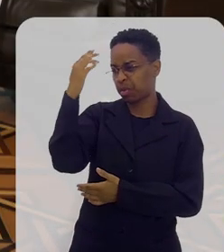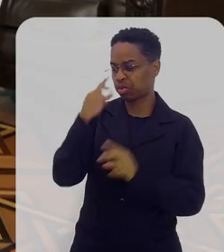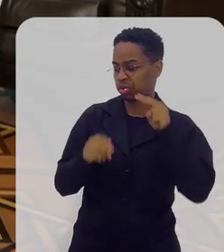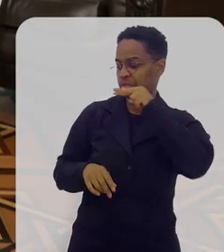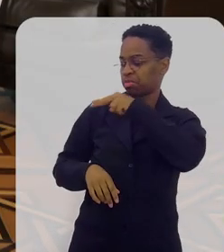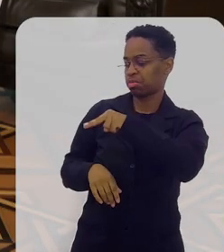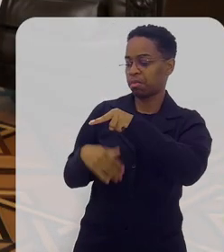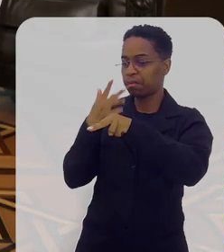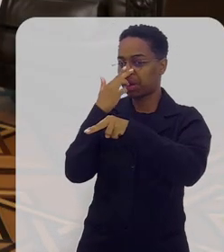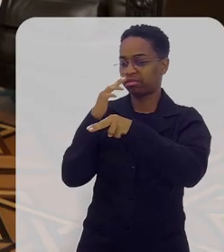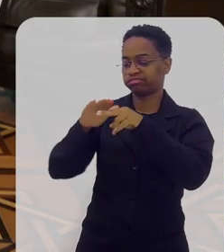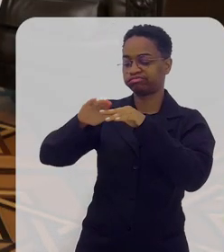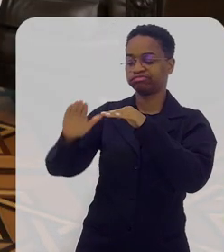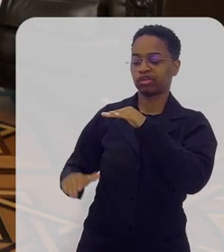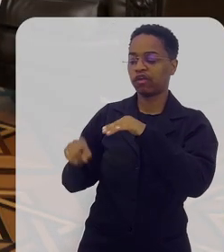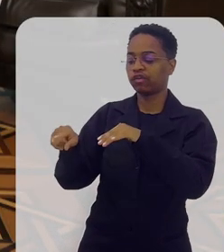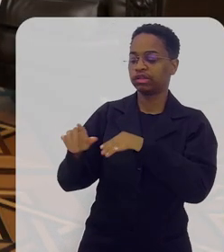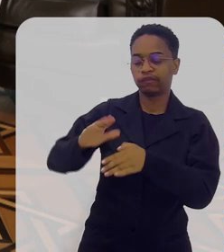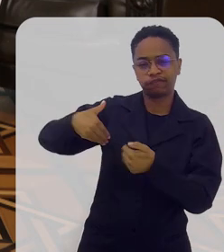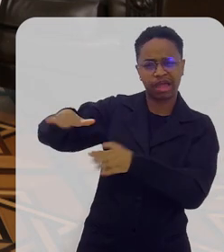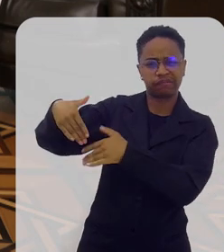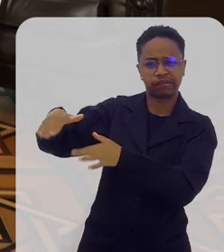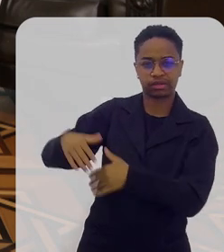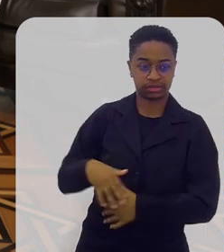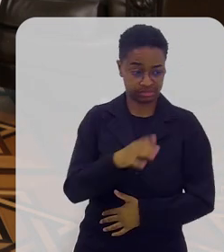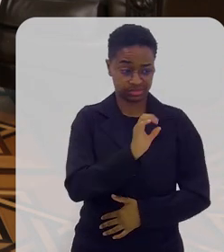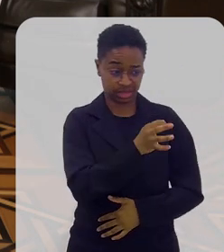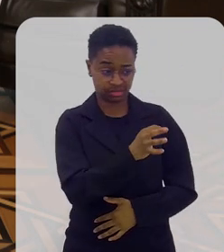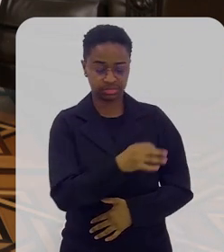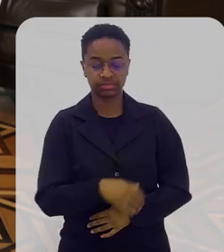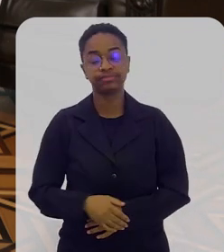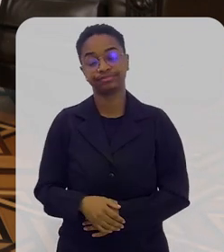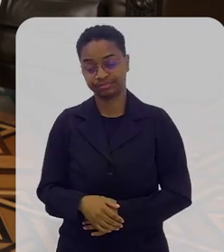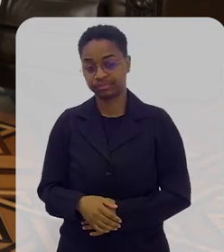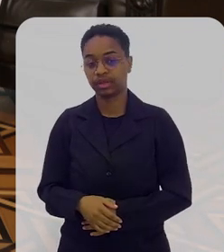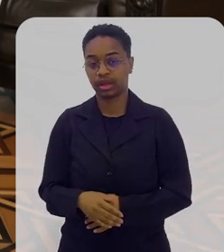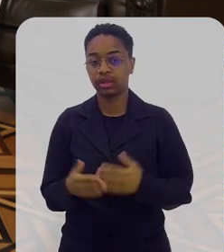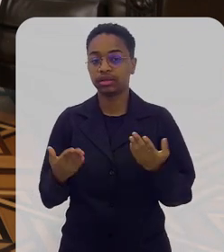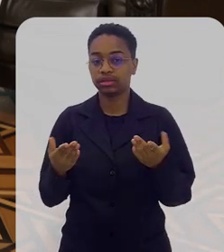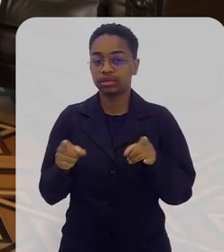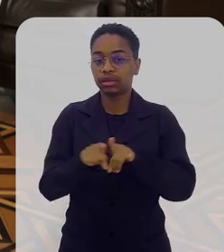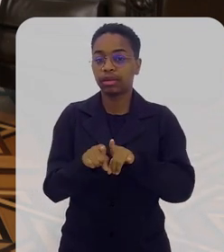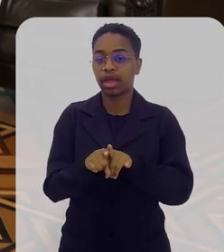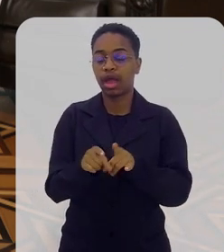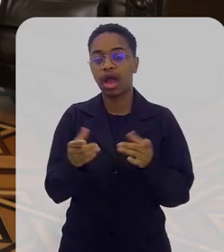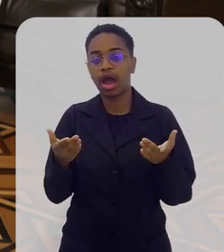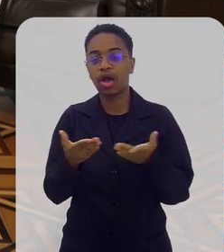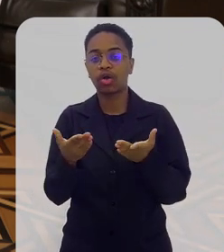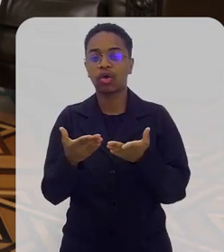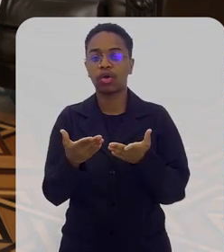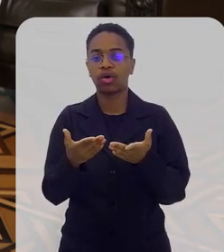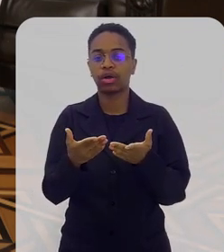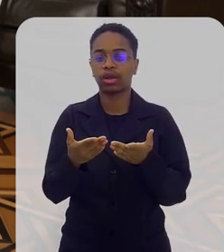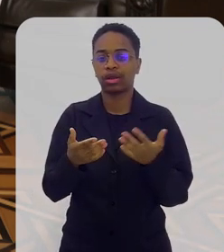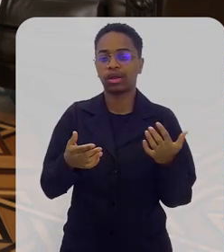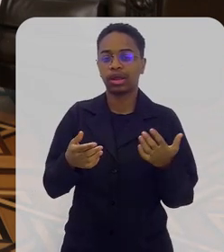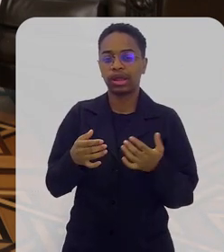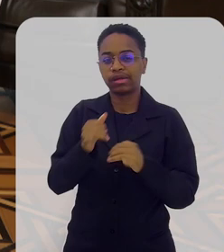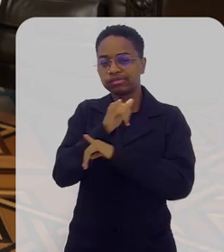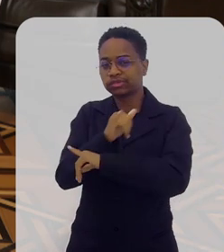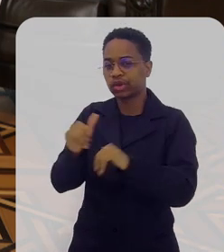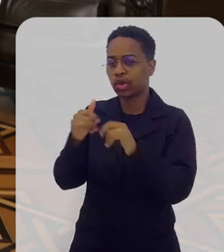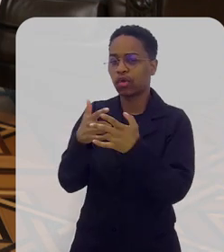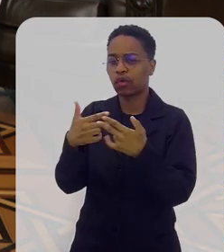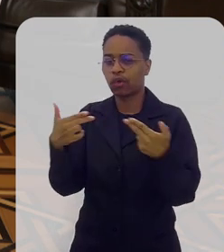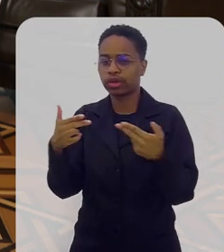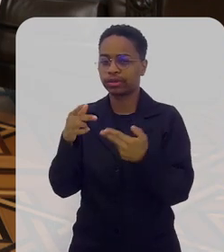olhar de, por favor, saia do meu lugar. Não tem isso, filha? Tem, existe. Manda agora um acorde gostoso, bem gostoso, para aquele cara nojento